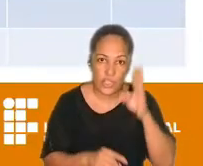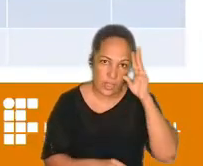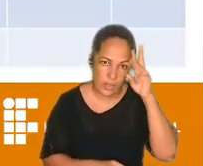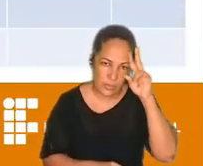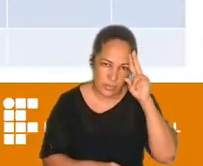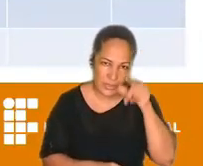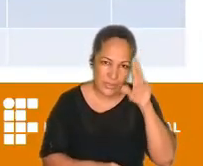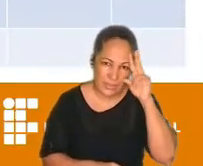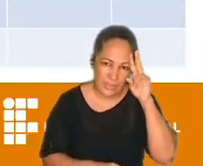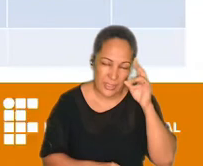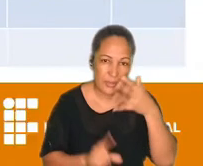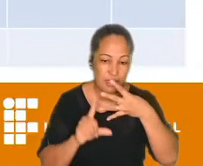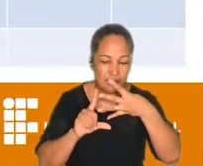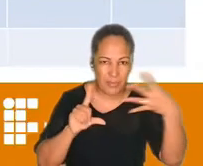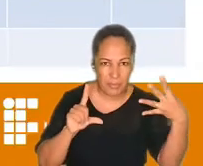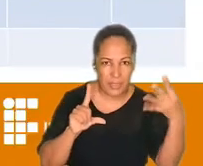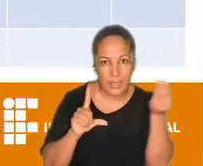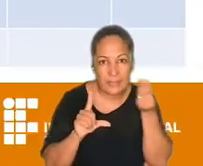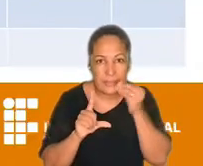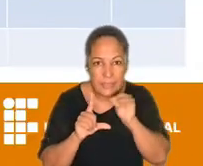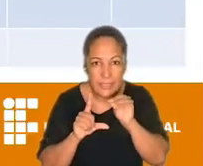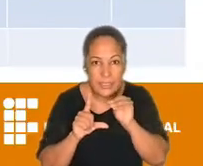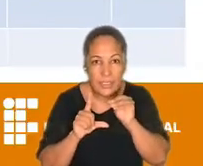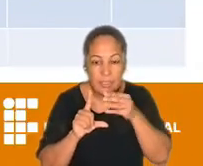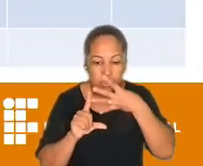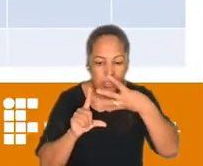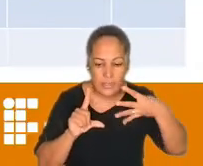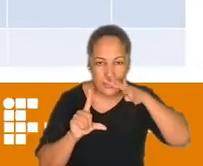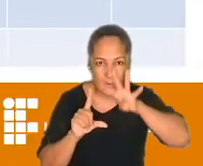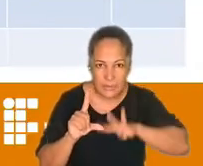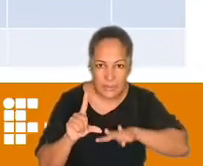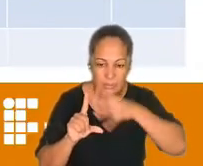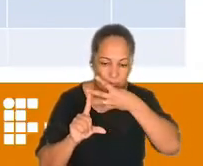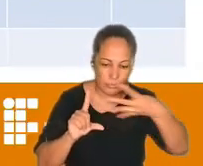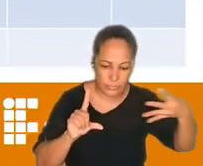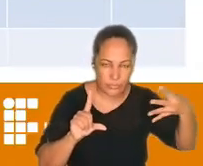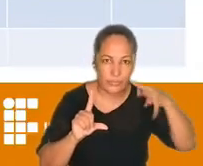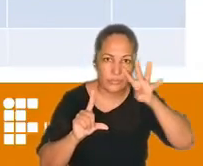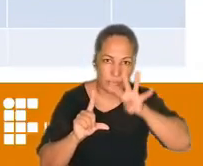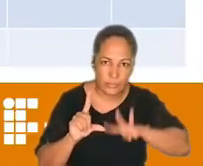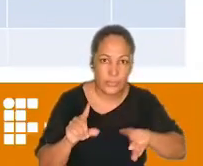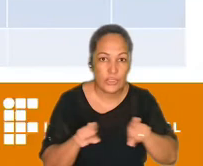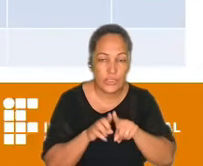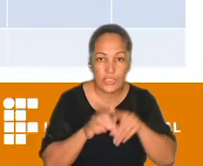tabela dentro dela é como se fosse uma planilha de Excel com colunas e linhas. As linhas são os registros, falamos bastante disso nas aulas sobre